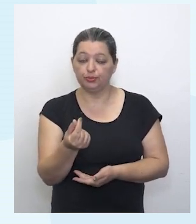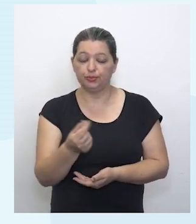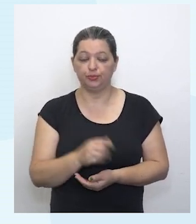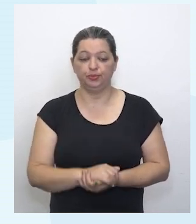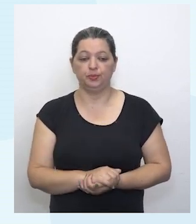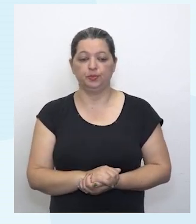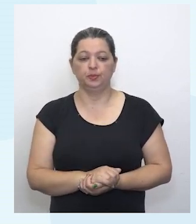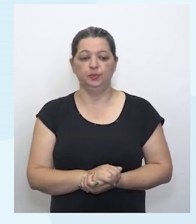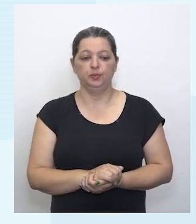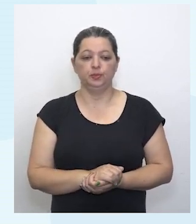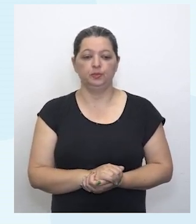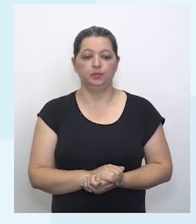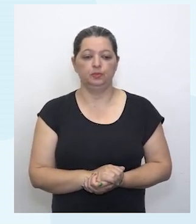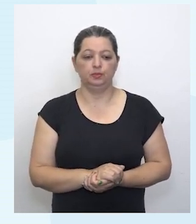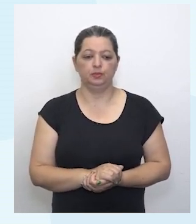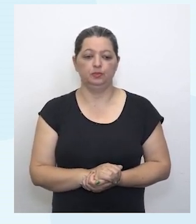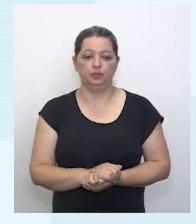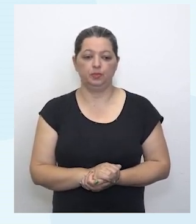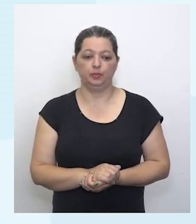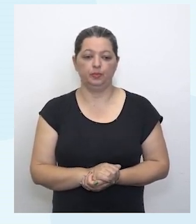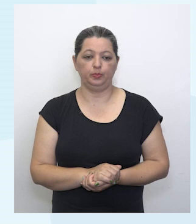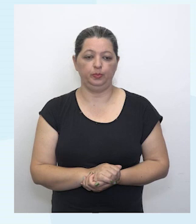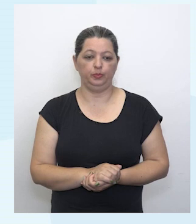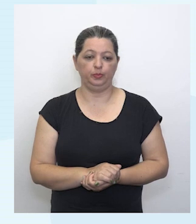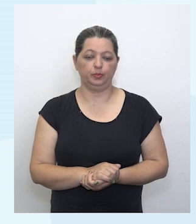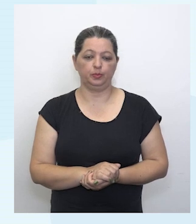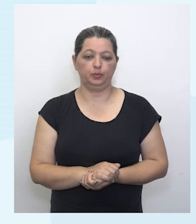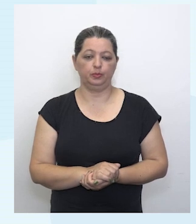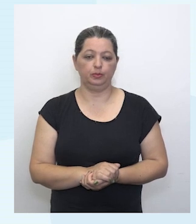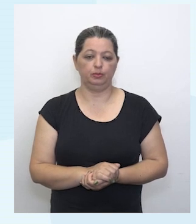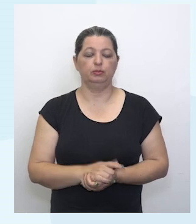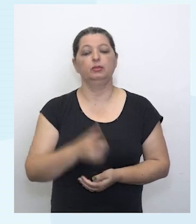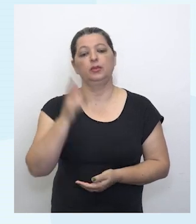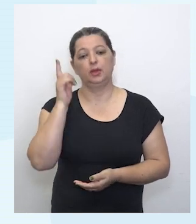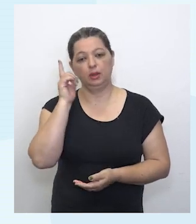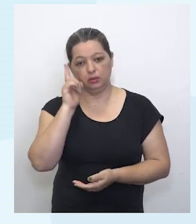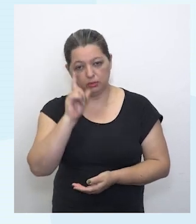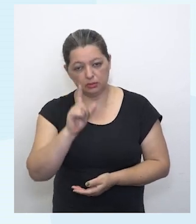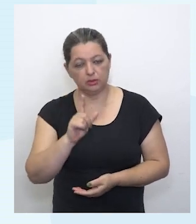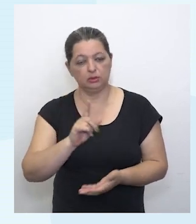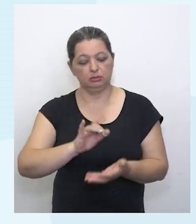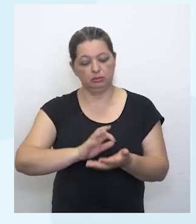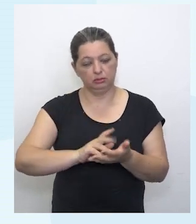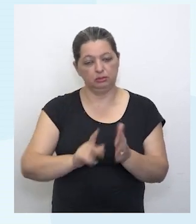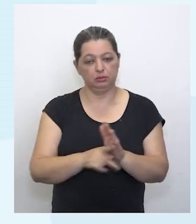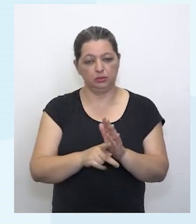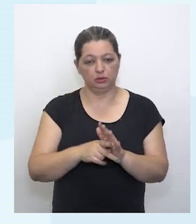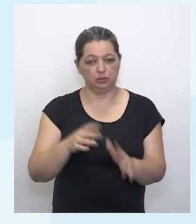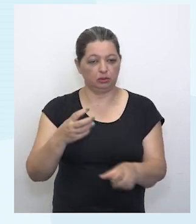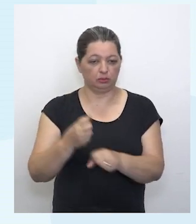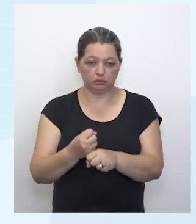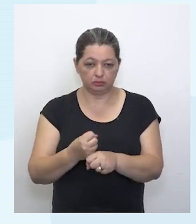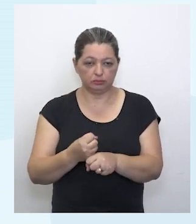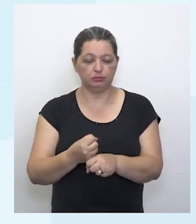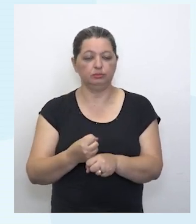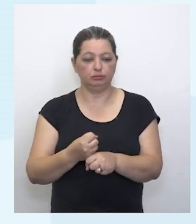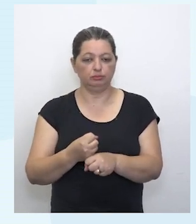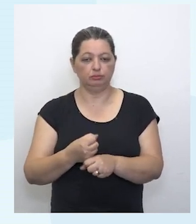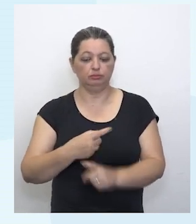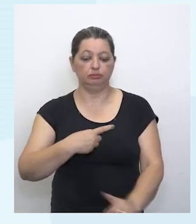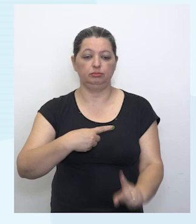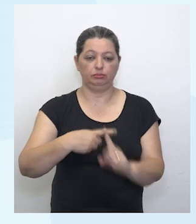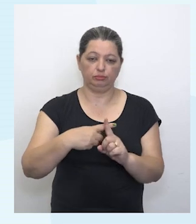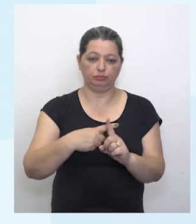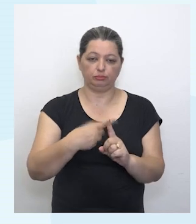partir disso, né, para se chegar ao valor do troco, os estudantes precisam somar o valor